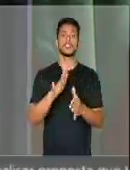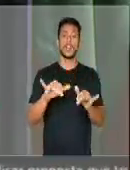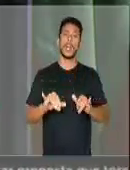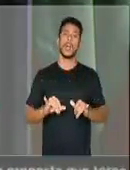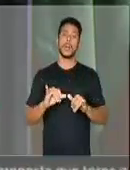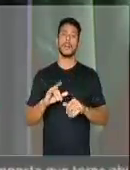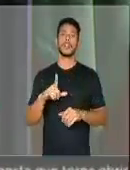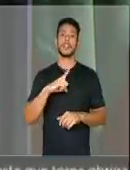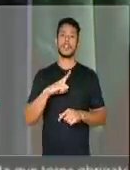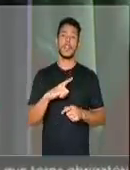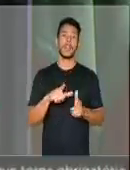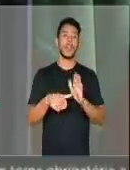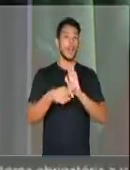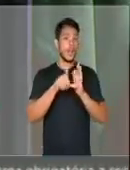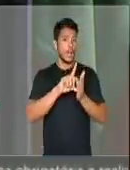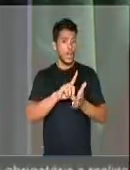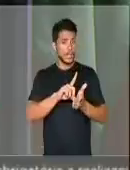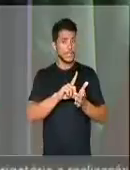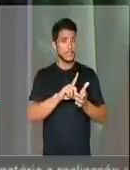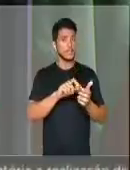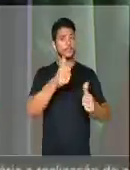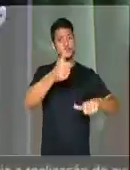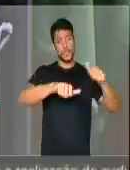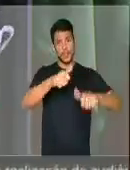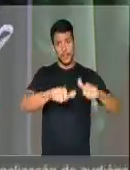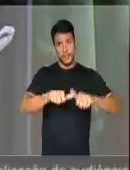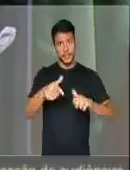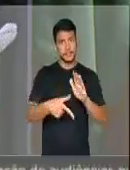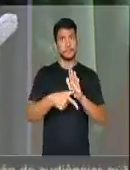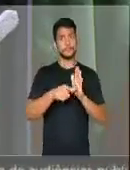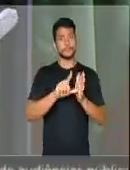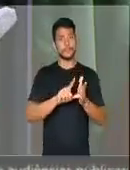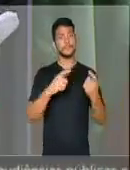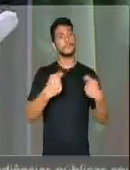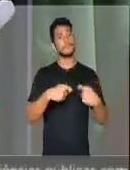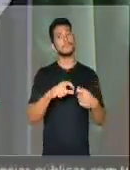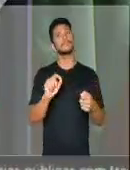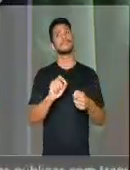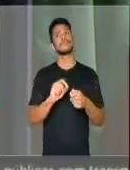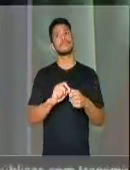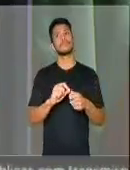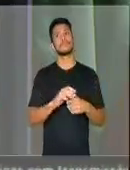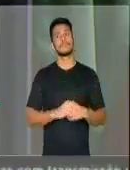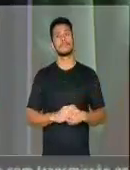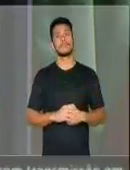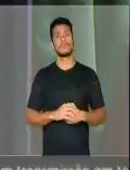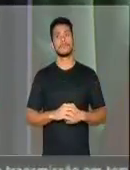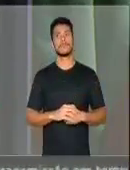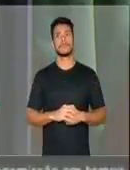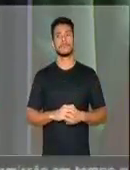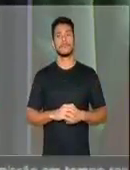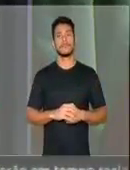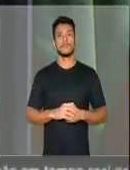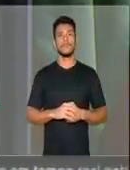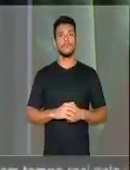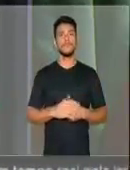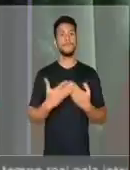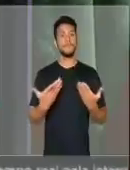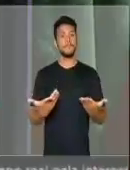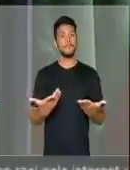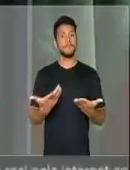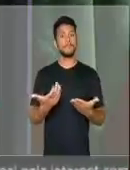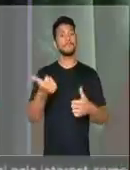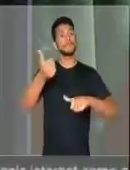que deveria ter sido realizada pela Secretaria de Estado da Administração, SEGE, que não viu nada. Essa